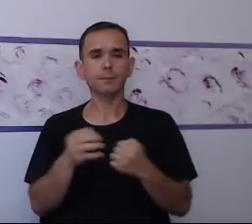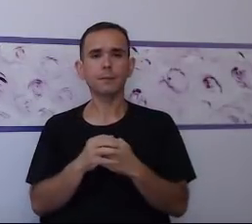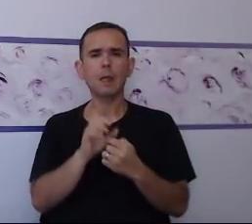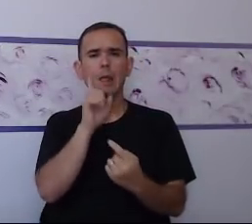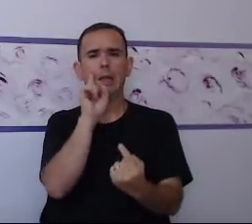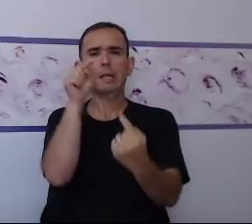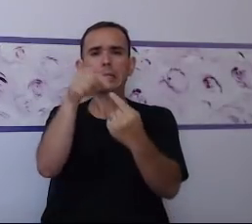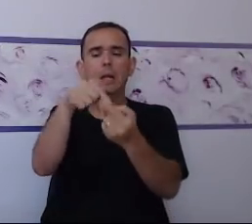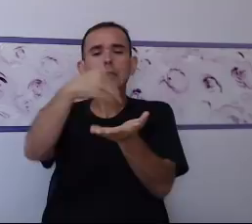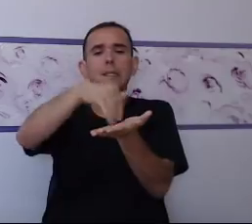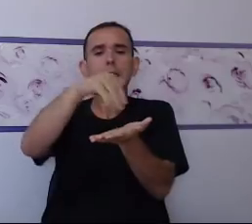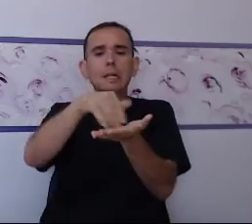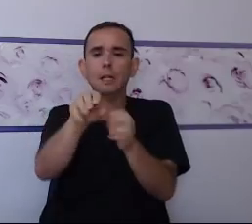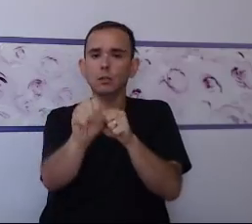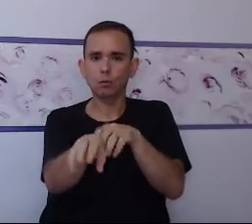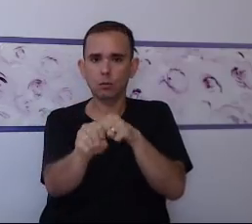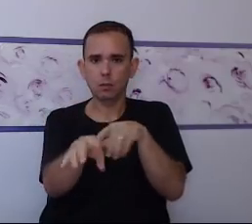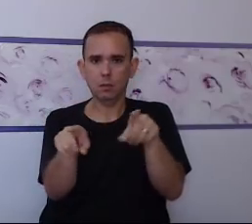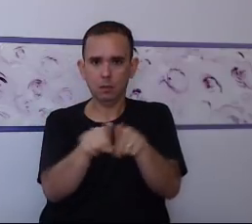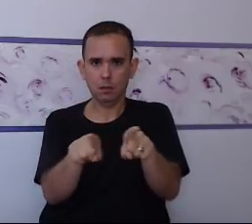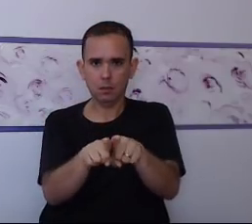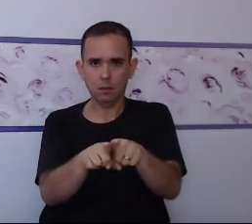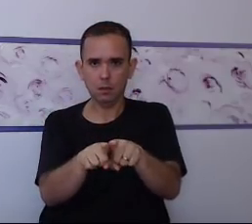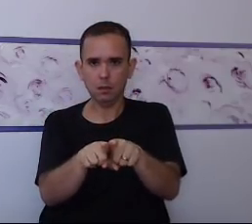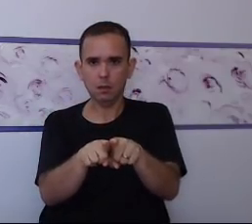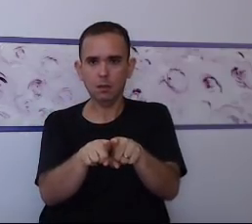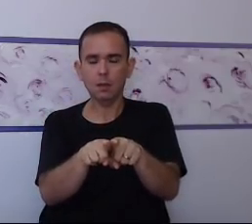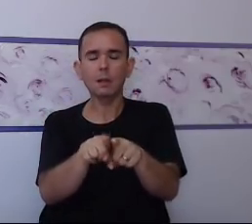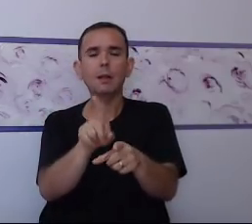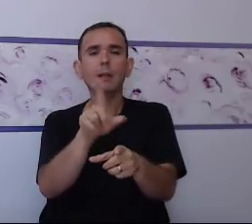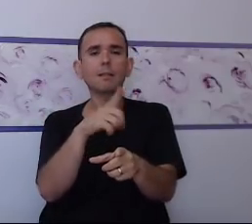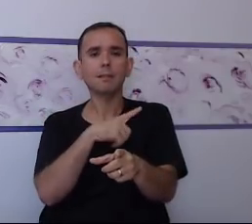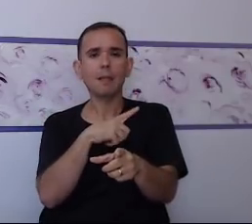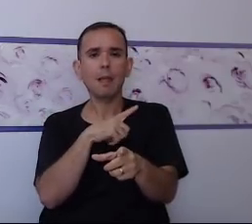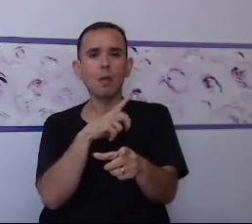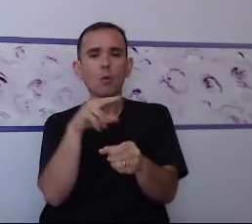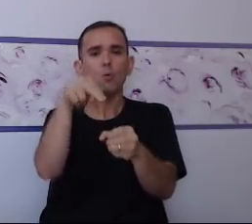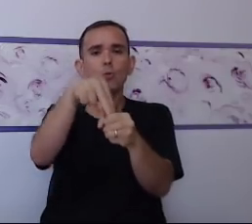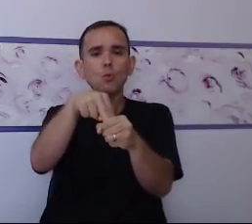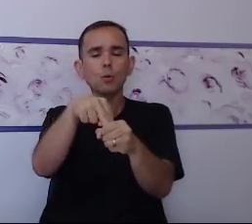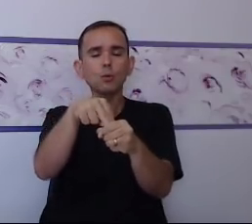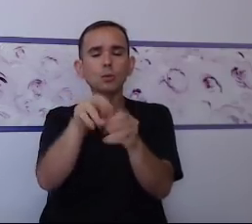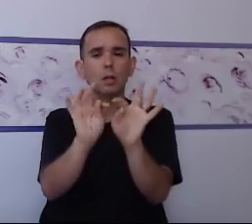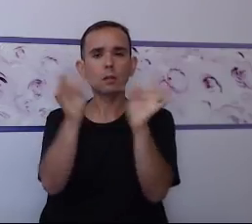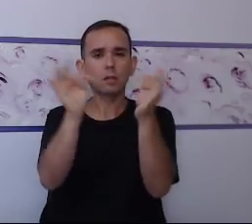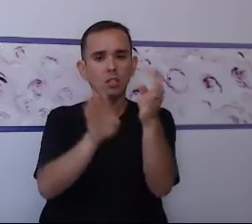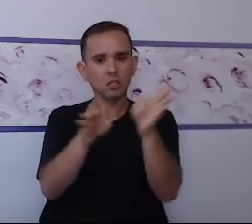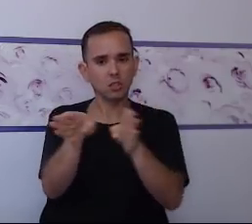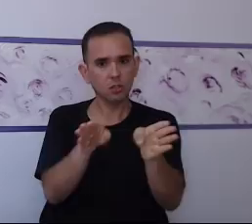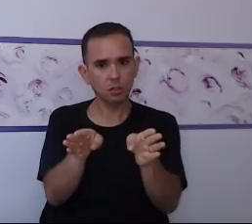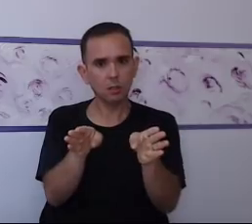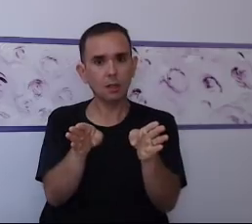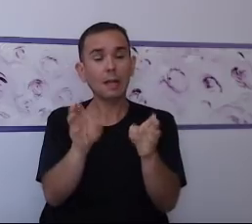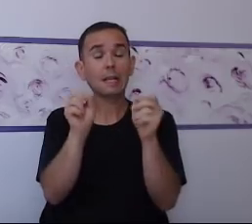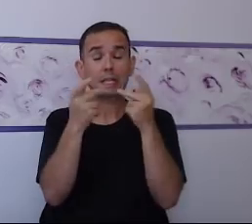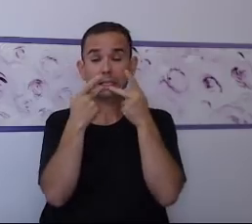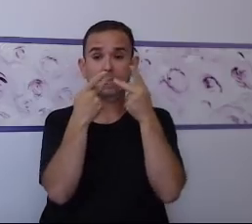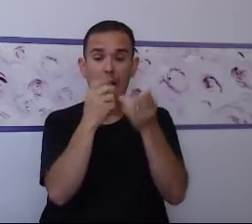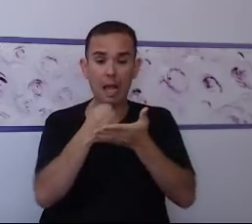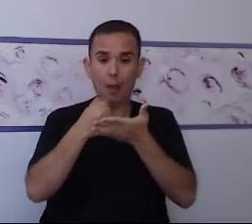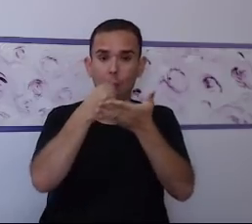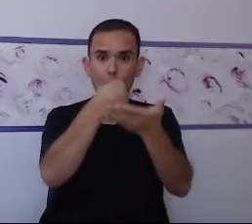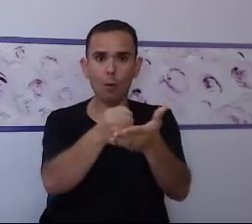Dentro da Secretaria de Educação, tem o núcleo de tecnologia assistiva, que dá apoio